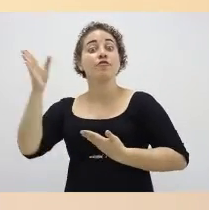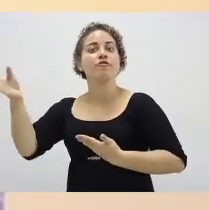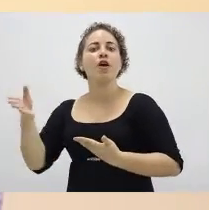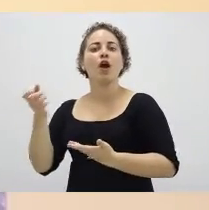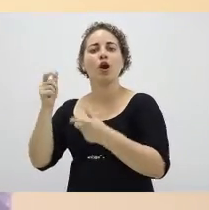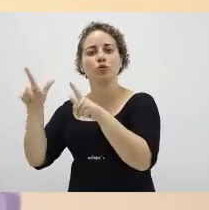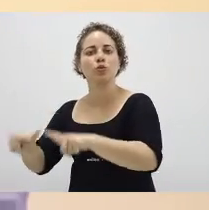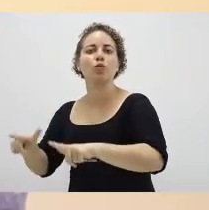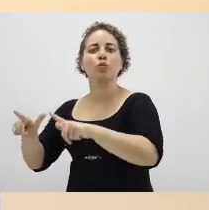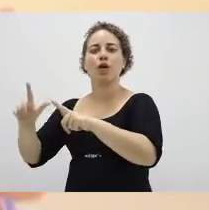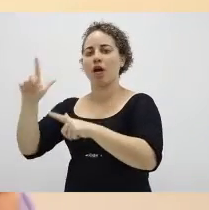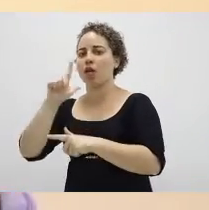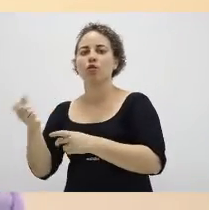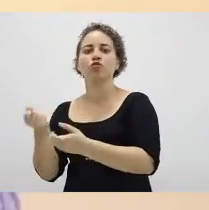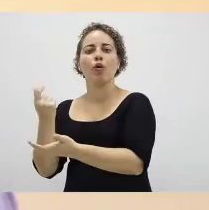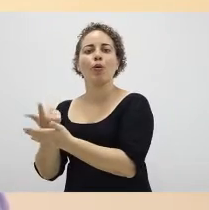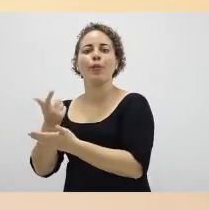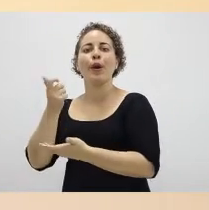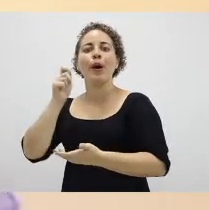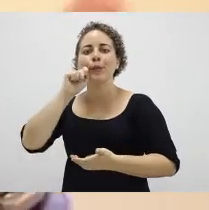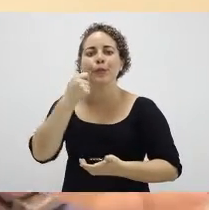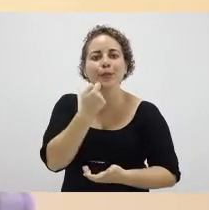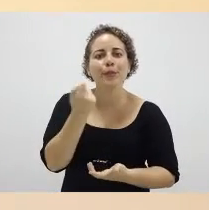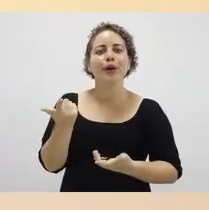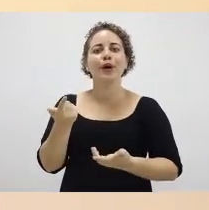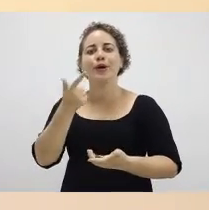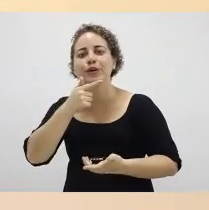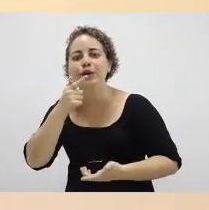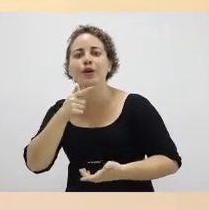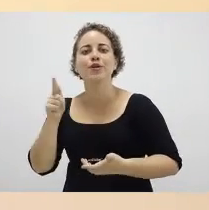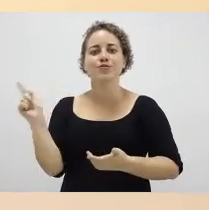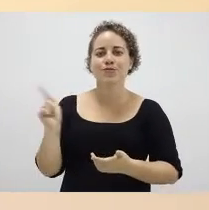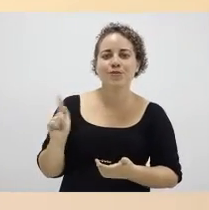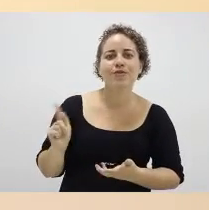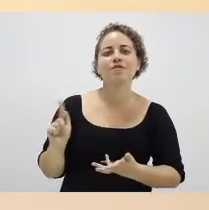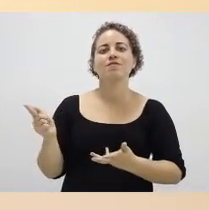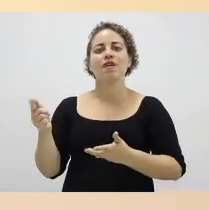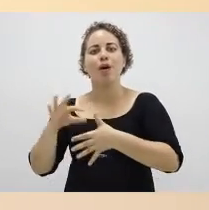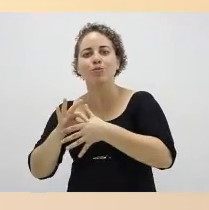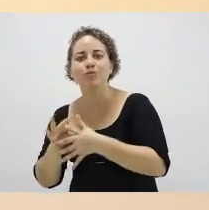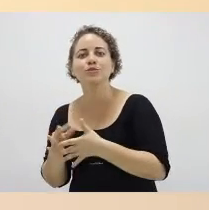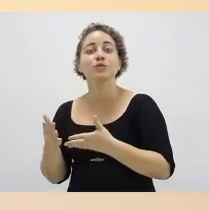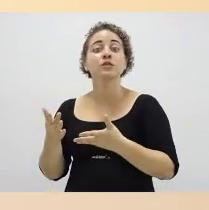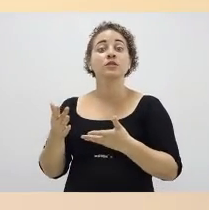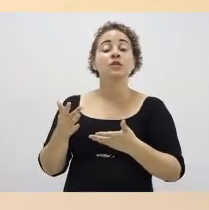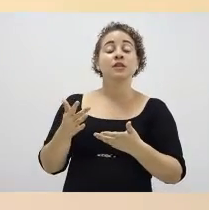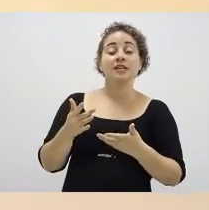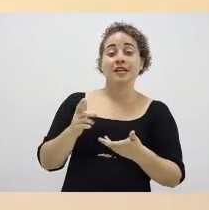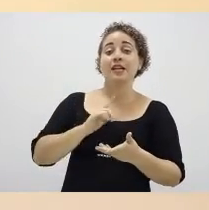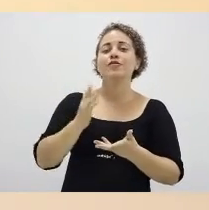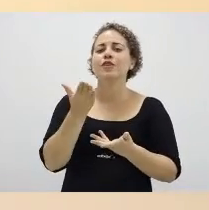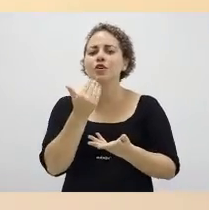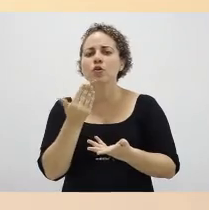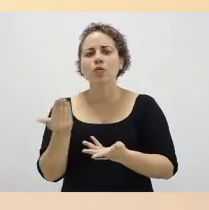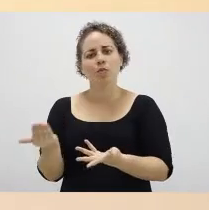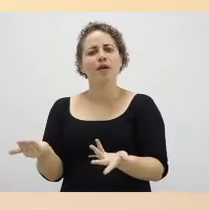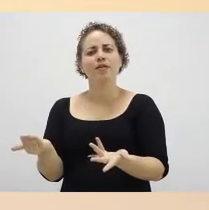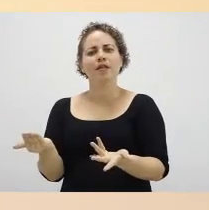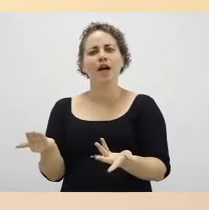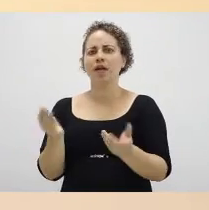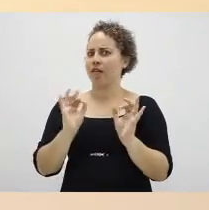pão, compra presunto, compra queijo, refrigerante, ele precisa alimentar esse estoque. O que é alimentar esse